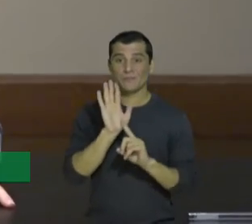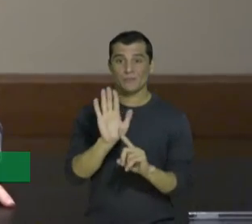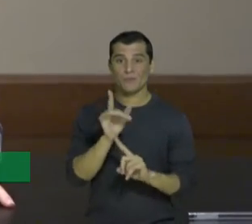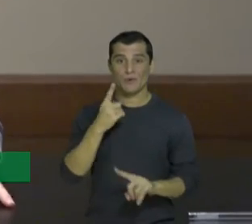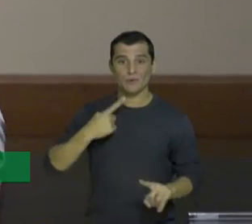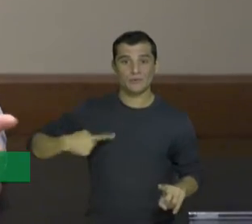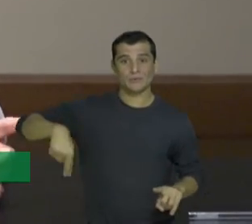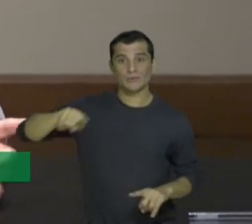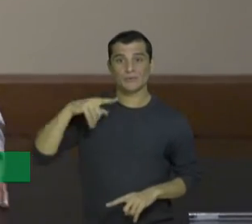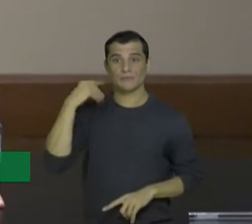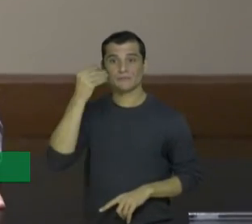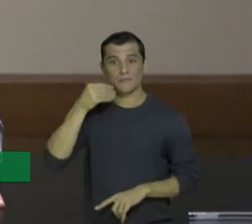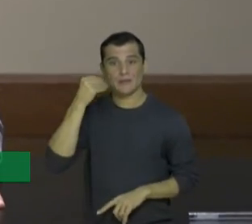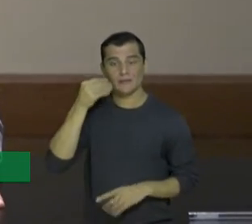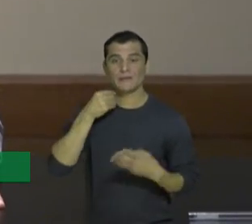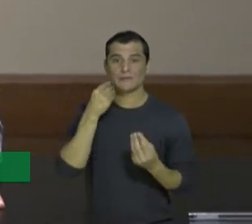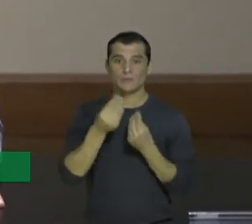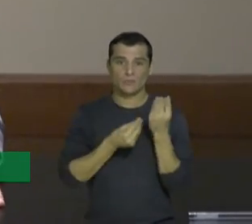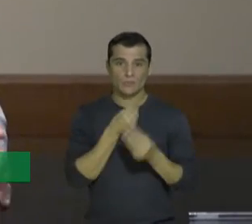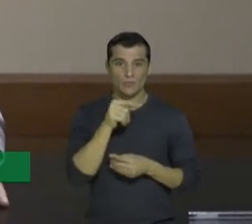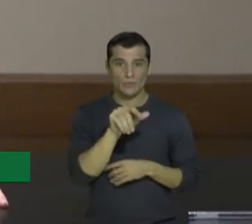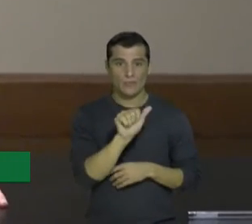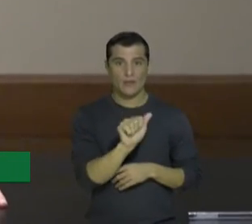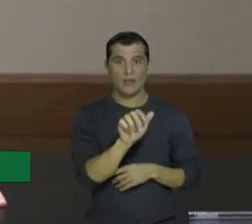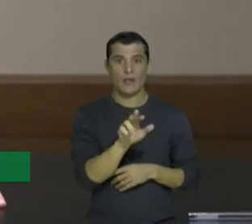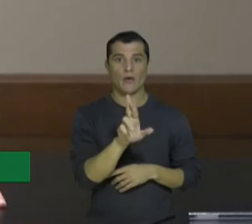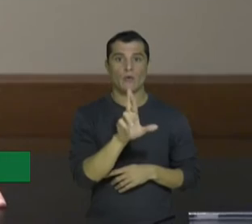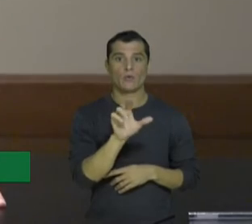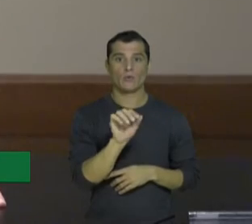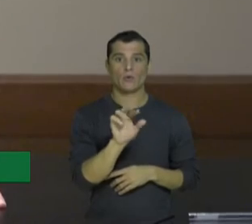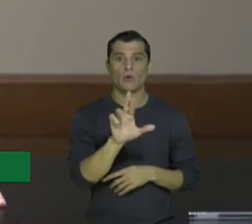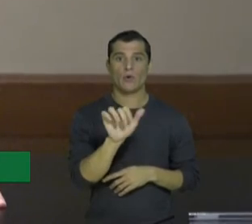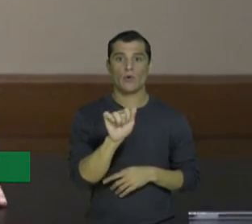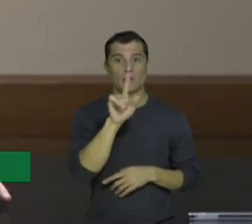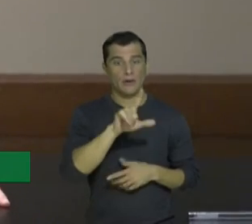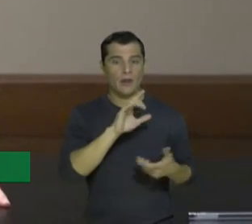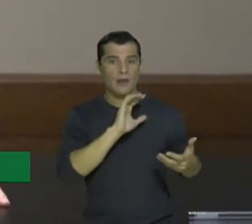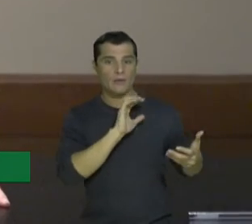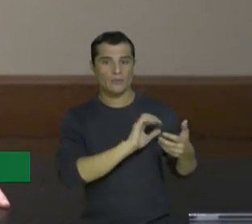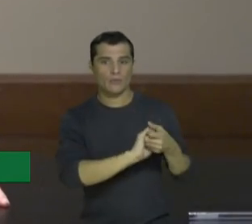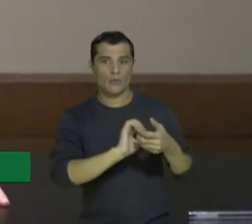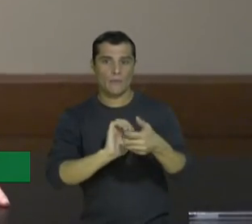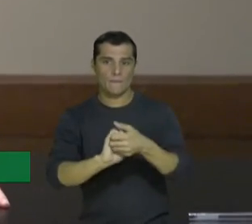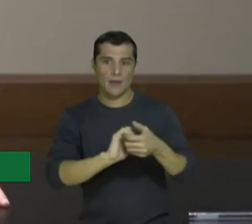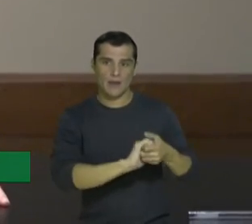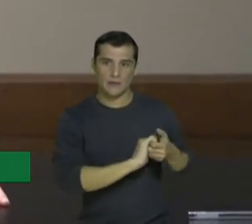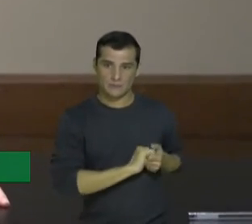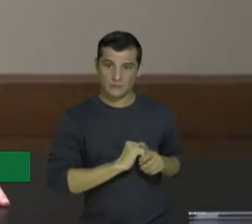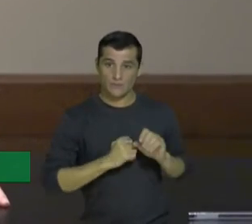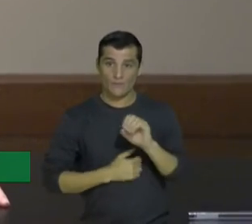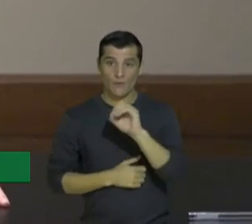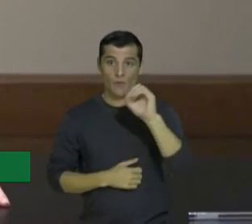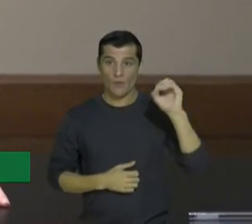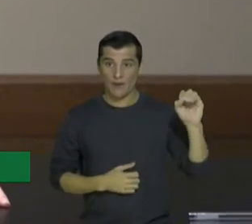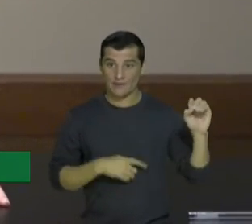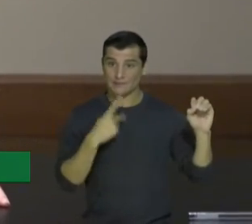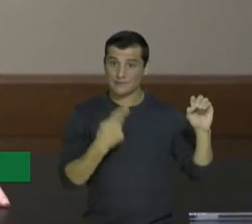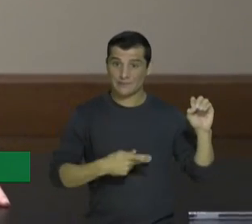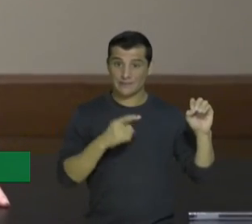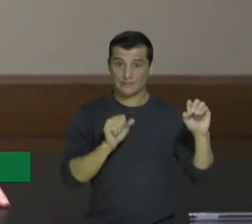experiências inicialmente a Aurora é uma cooperativa sediada no Oeste de Santa Catarina